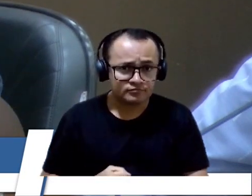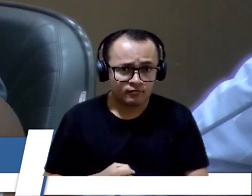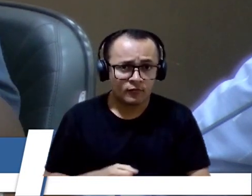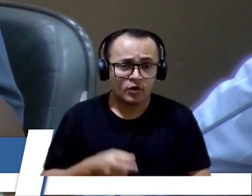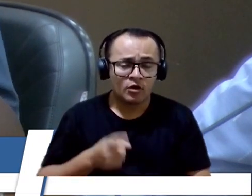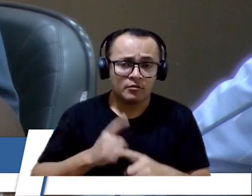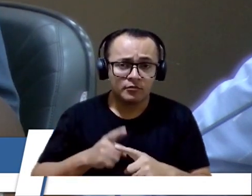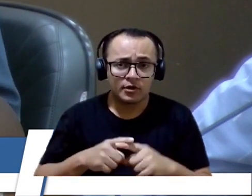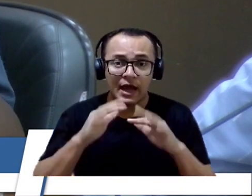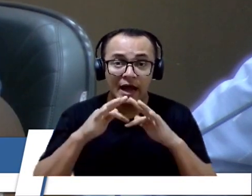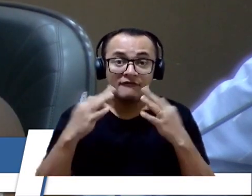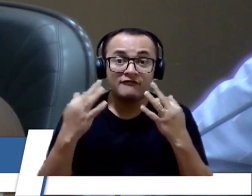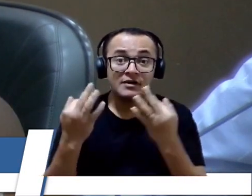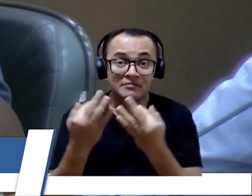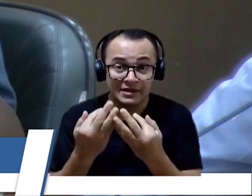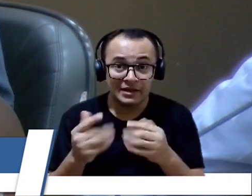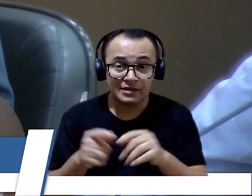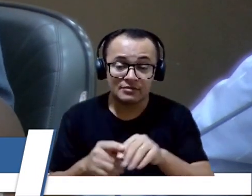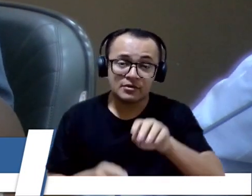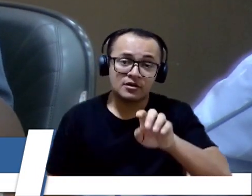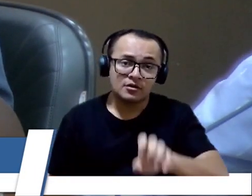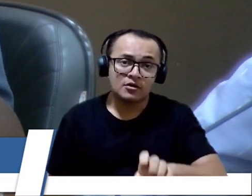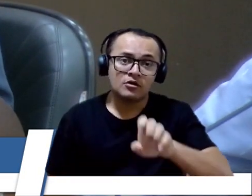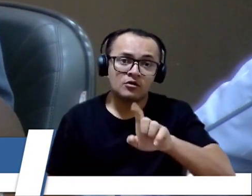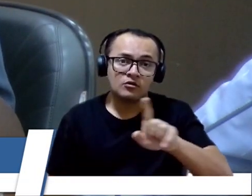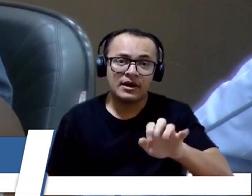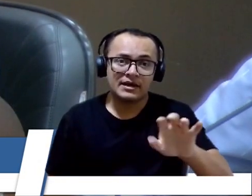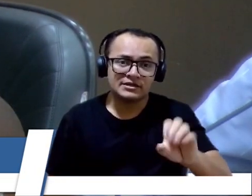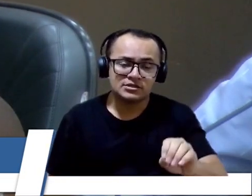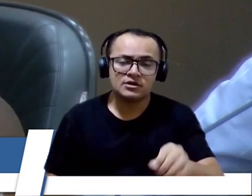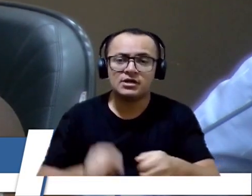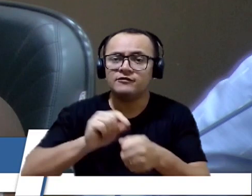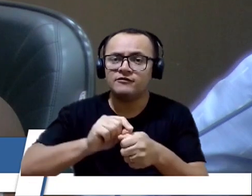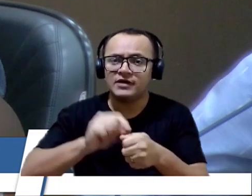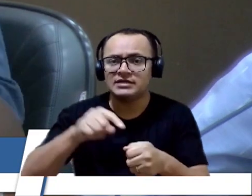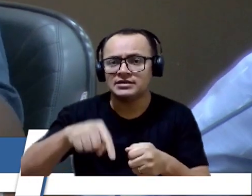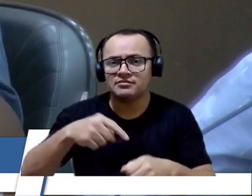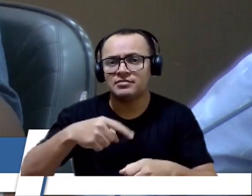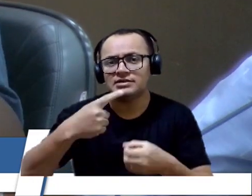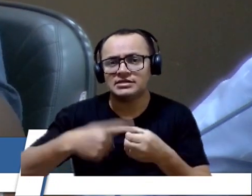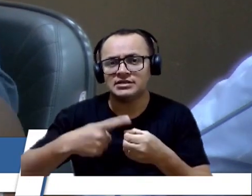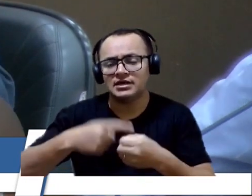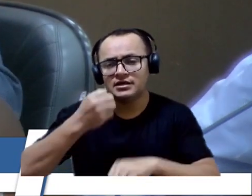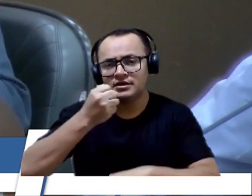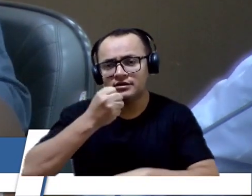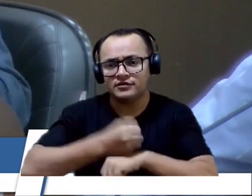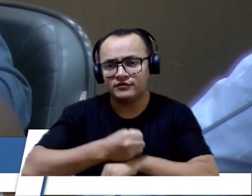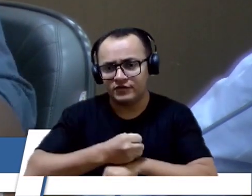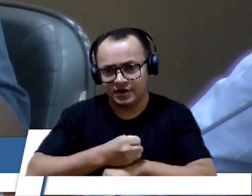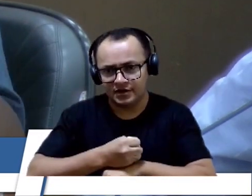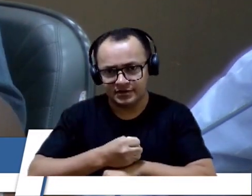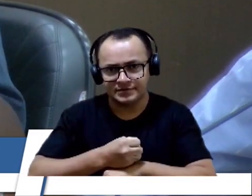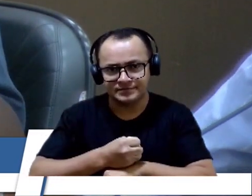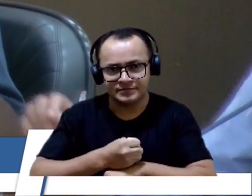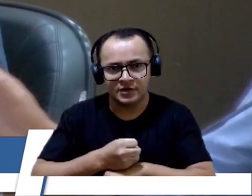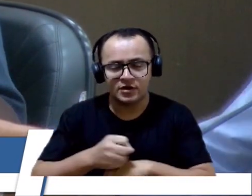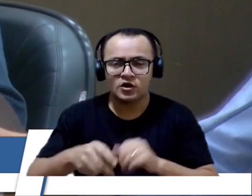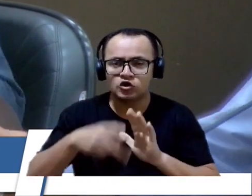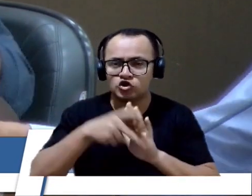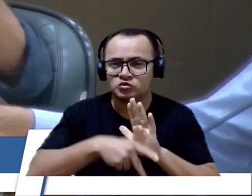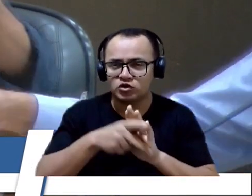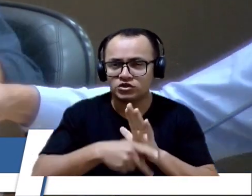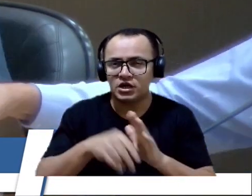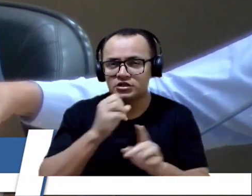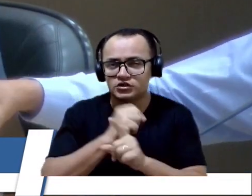o Ézio já fez por nossa cidade, como diz o Carlinho aí, nos projetos sociais que sempre executaram.